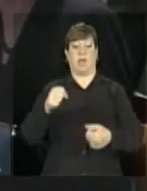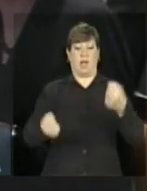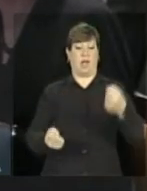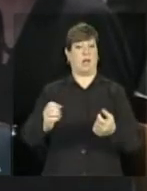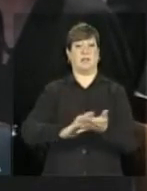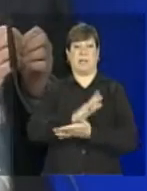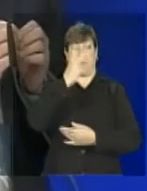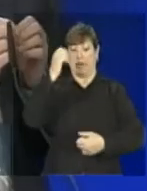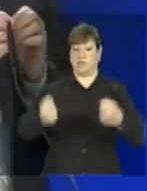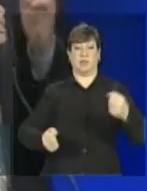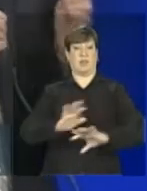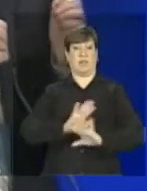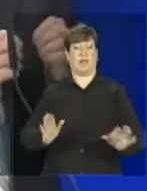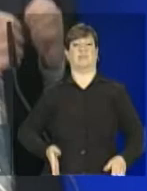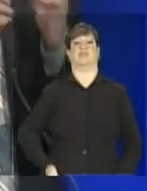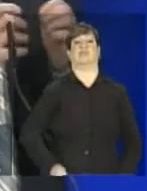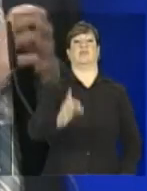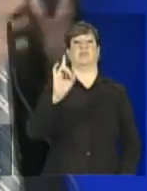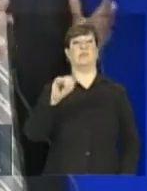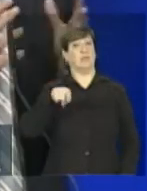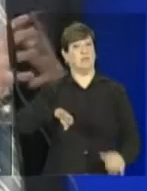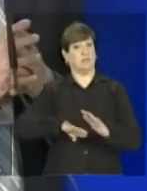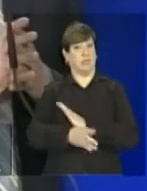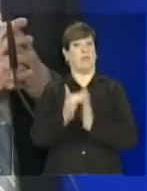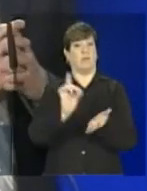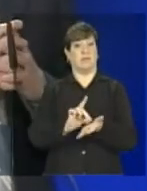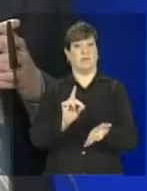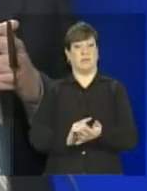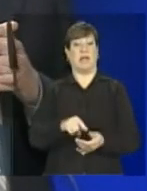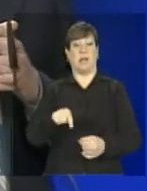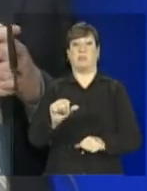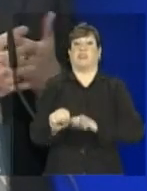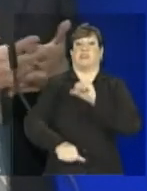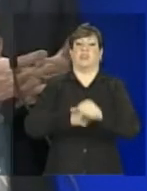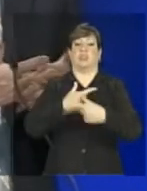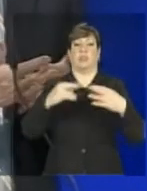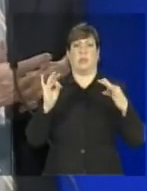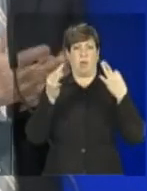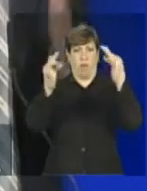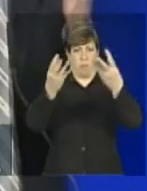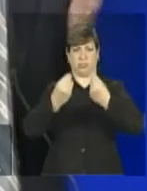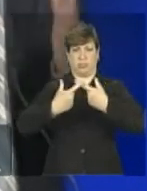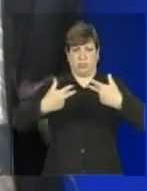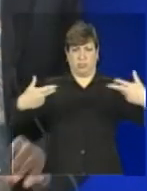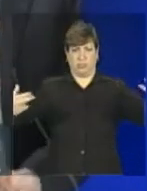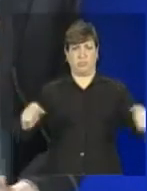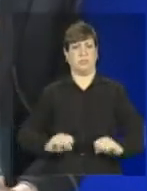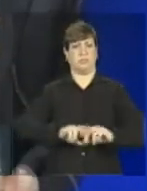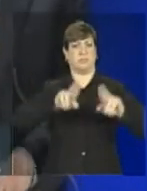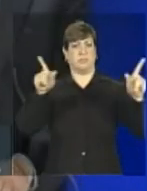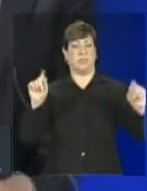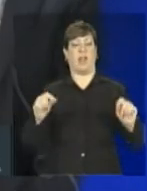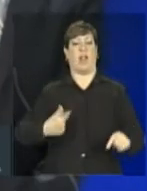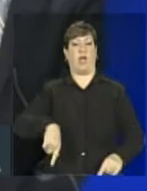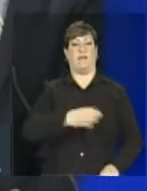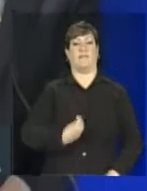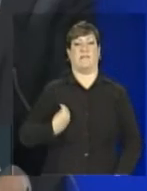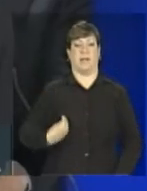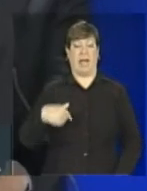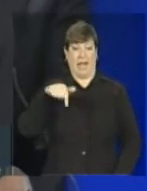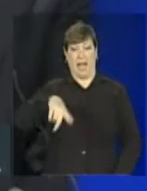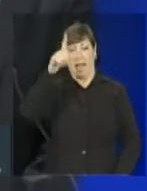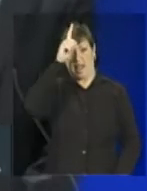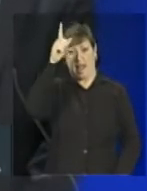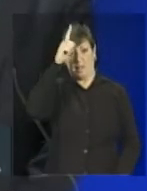tornar-se-ão realidade. São avanços tecnológicos que irão redefinir a nossa forma de viver. Aqui na Alemanha, as